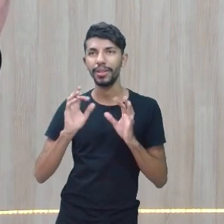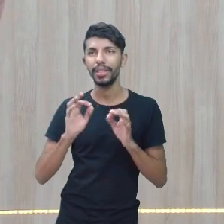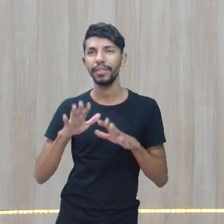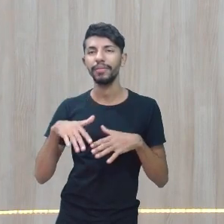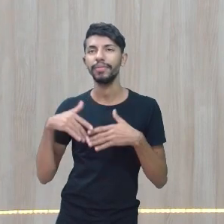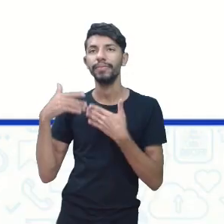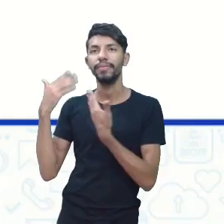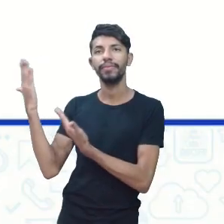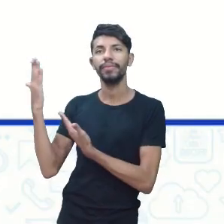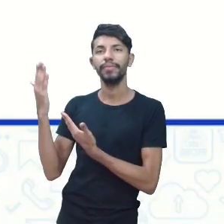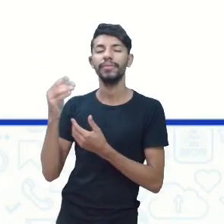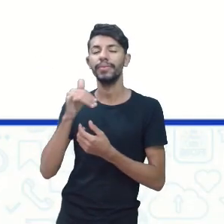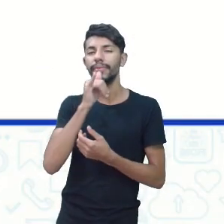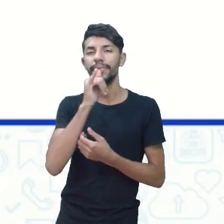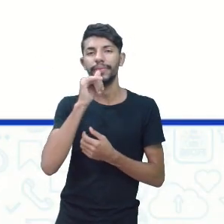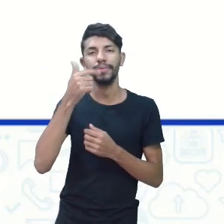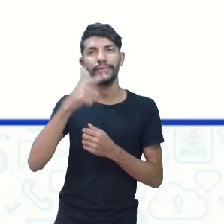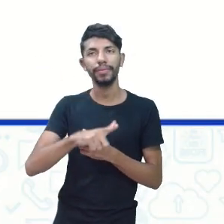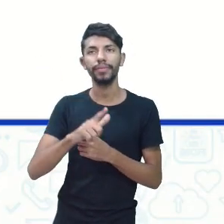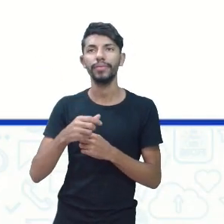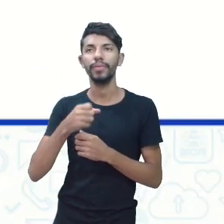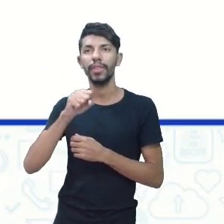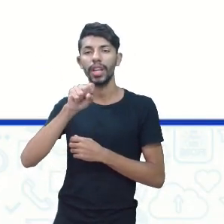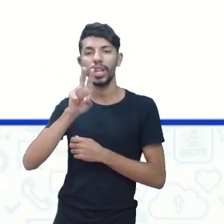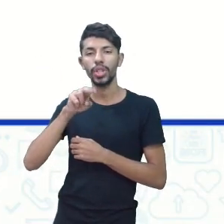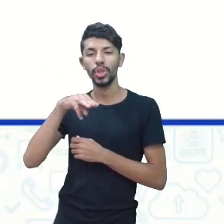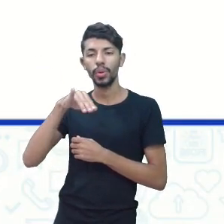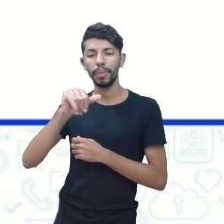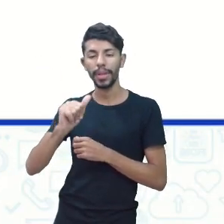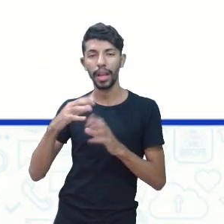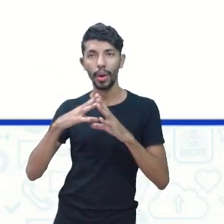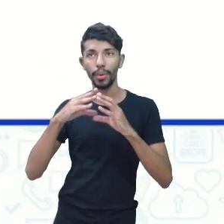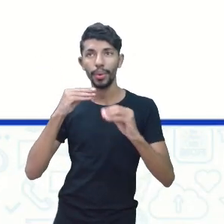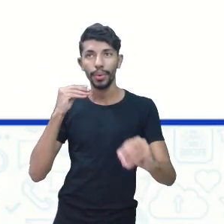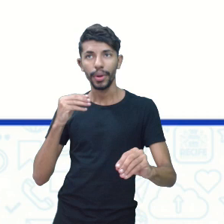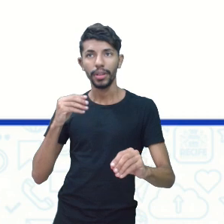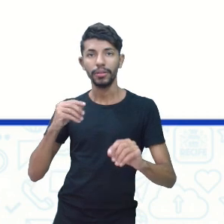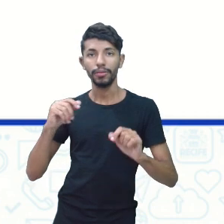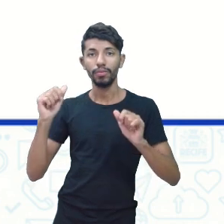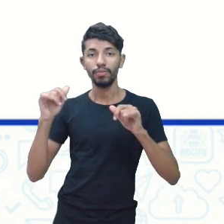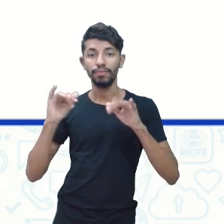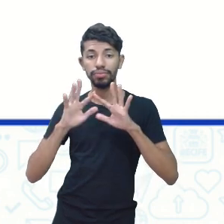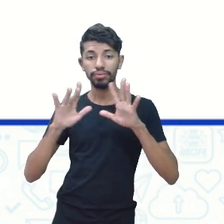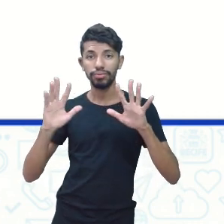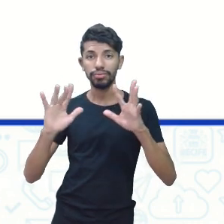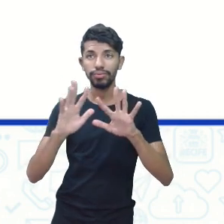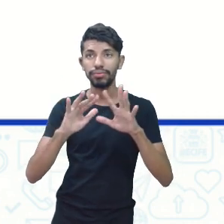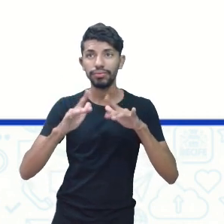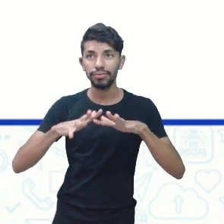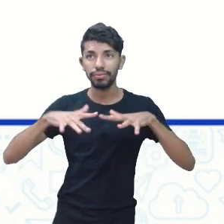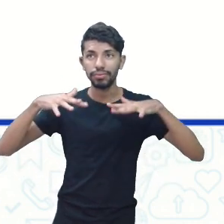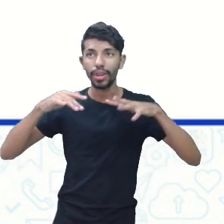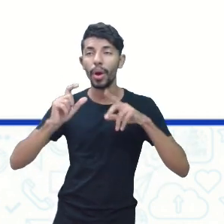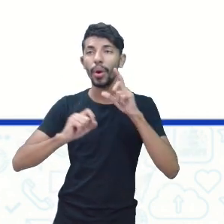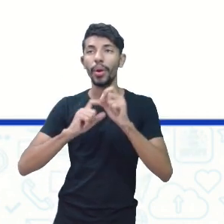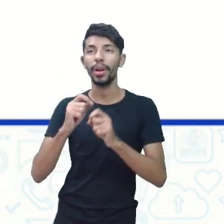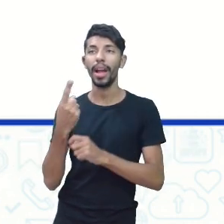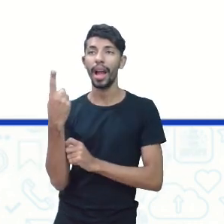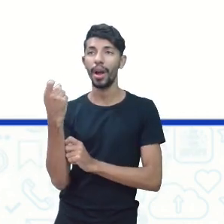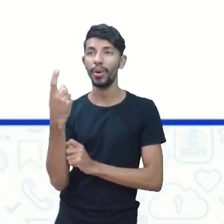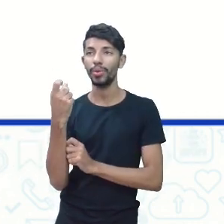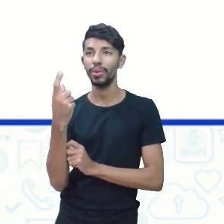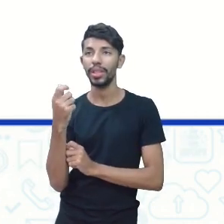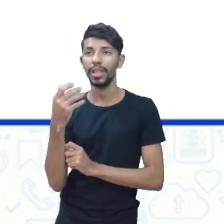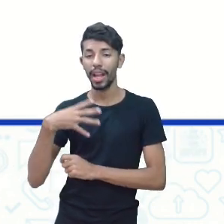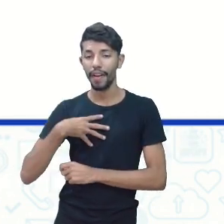Exemplo. Sumia na multidão a única filha do Guilherme. Eu não posso falar de